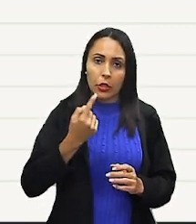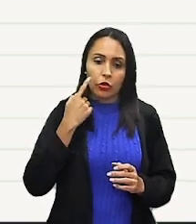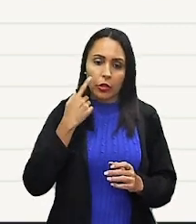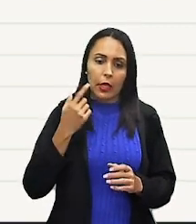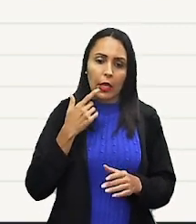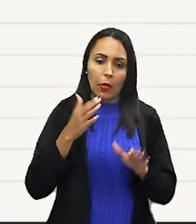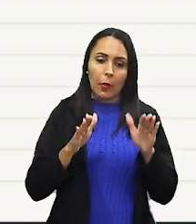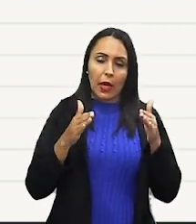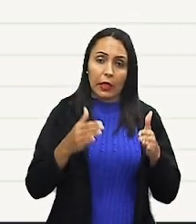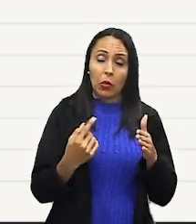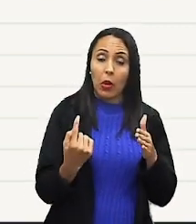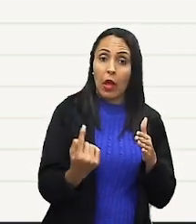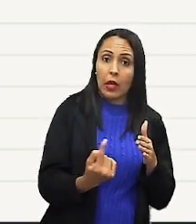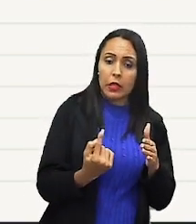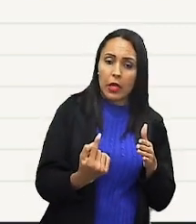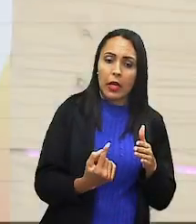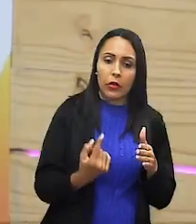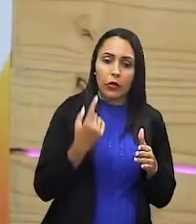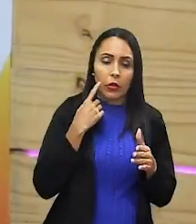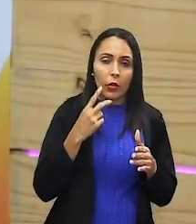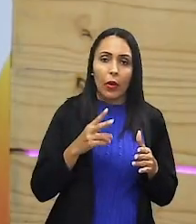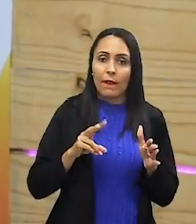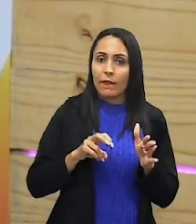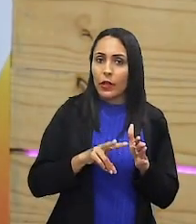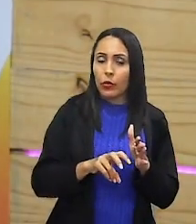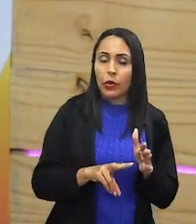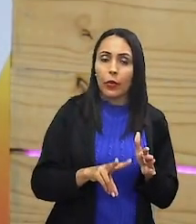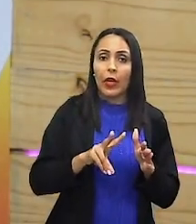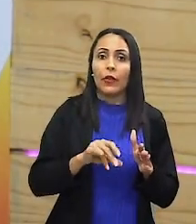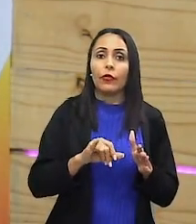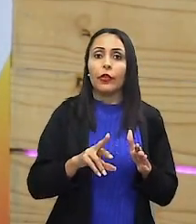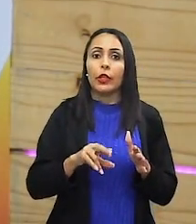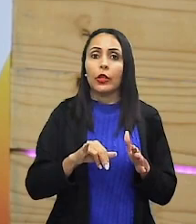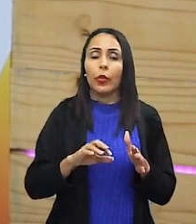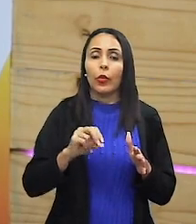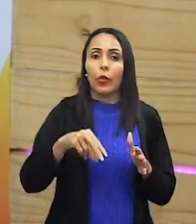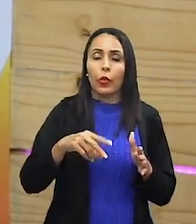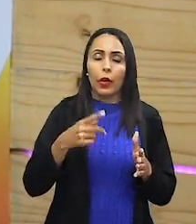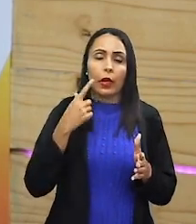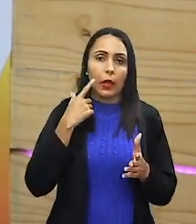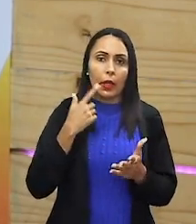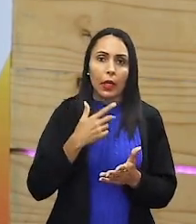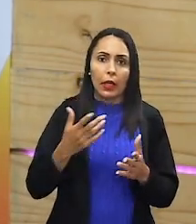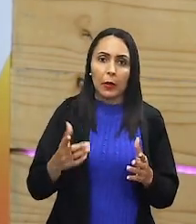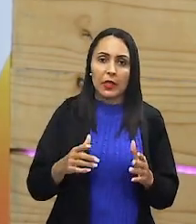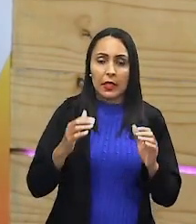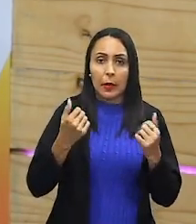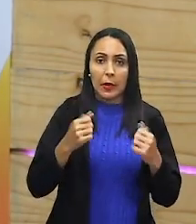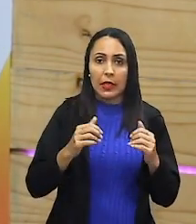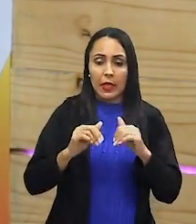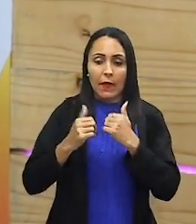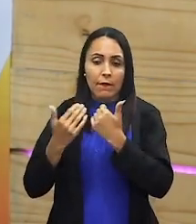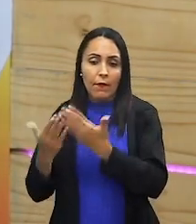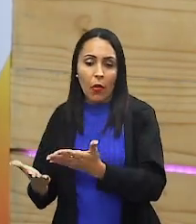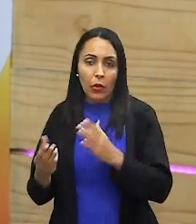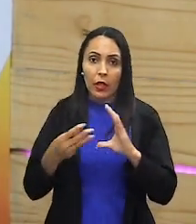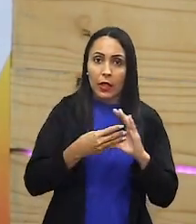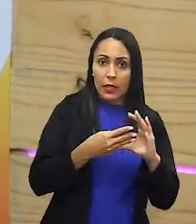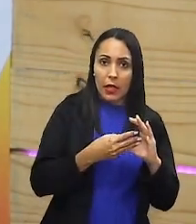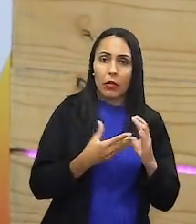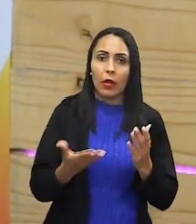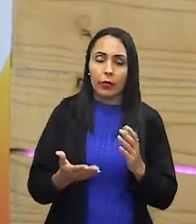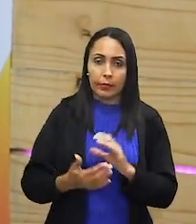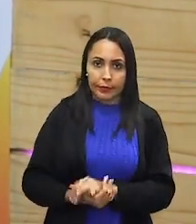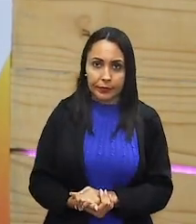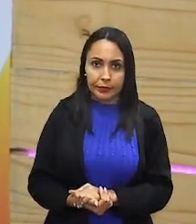partícula inerte, a gente não chama nem de vírus, a gente chama de vírion. E para ele ser inerte, ele tá fora da célula, tá? Vírus só é vírus quando